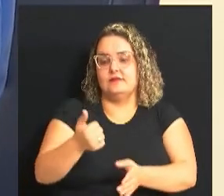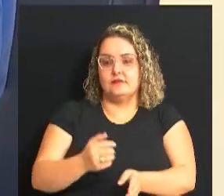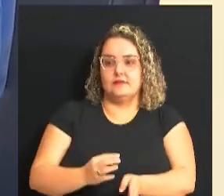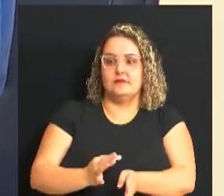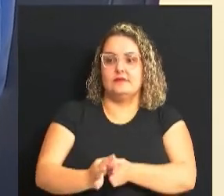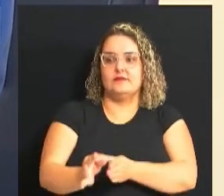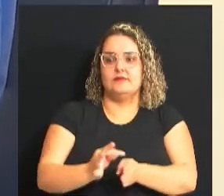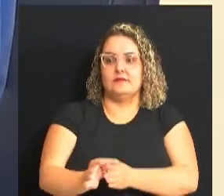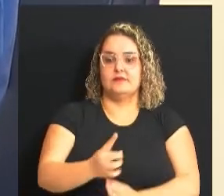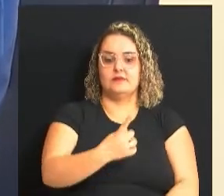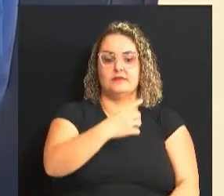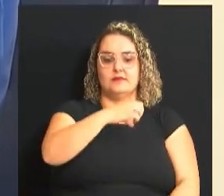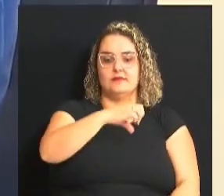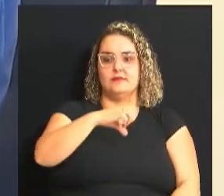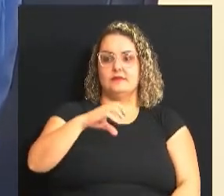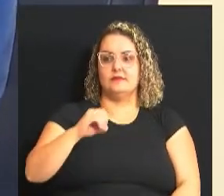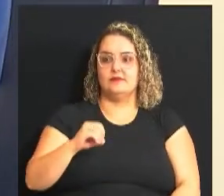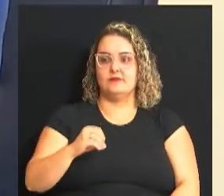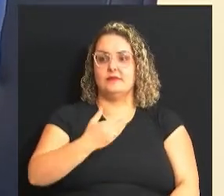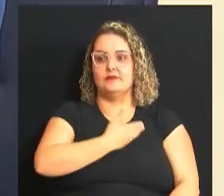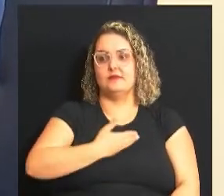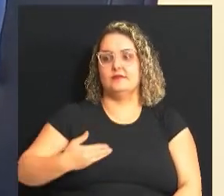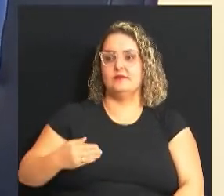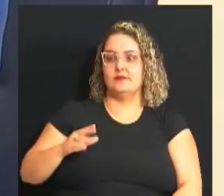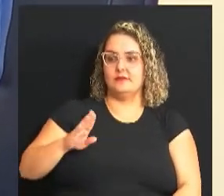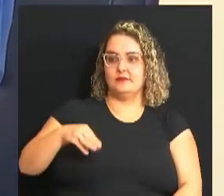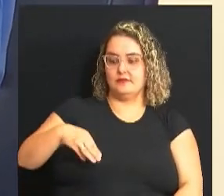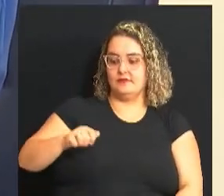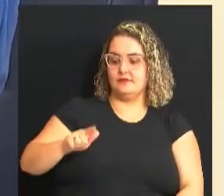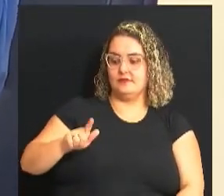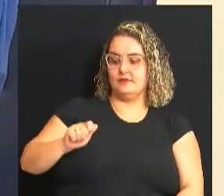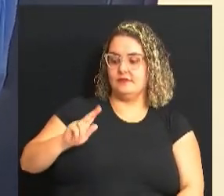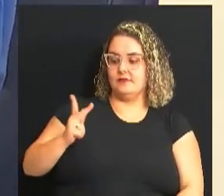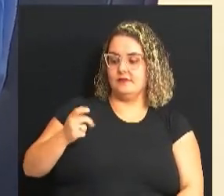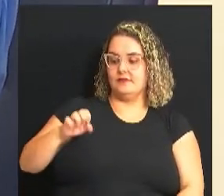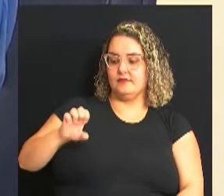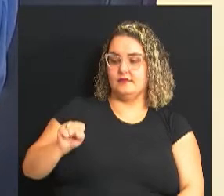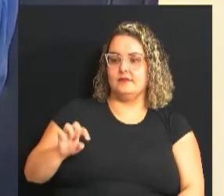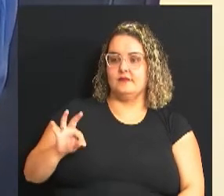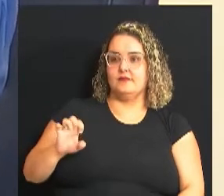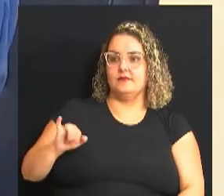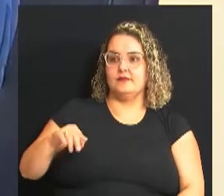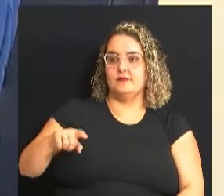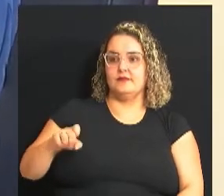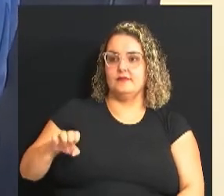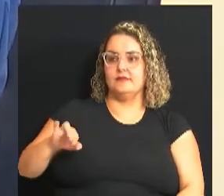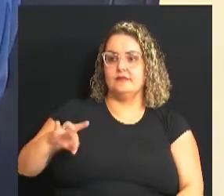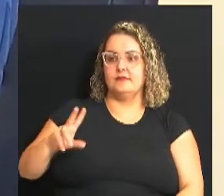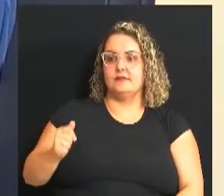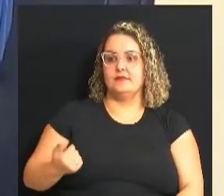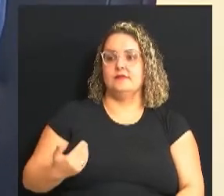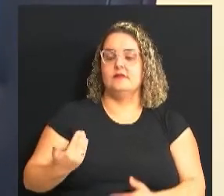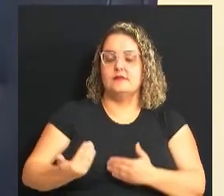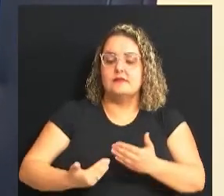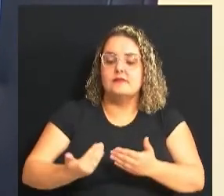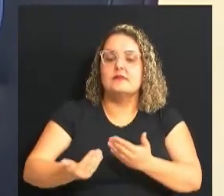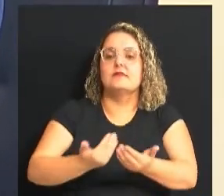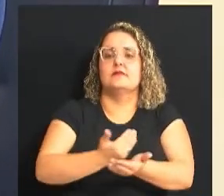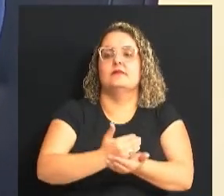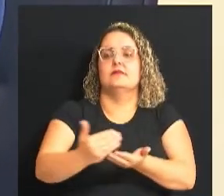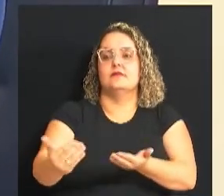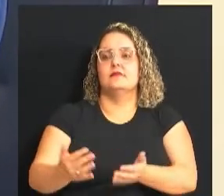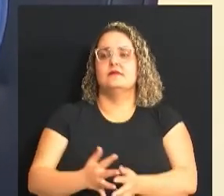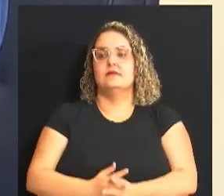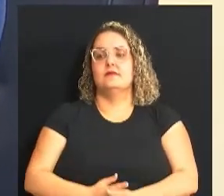de 90, ainda no governo Magalhães Teixeira, né? Então, ali ainda era uma coisa inicial,